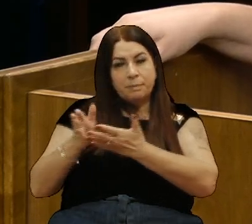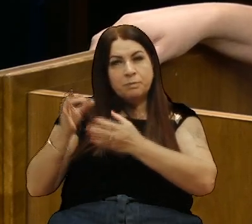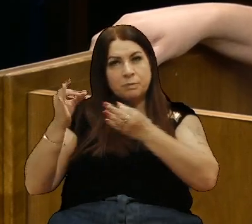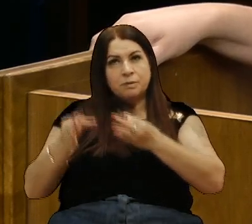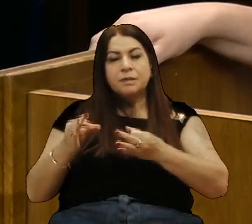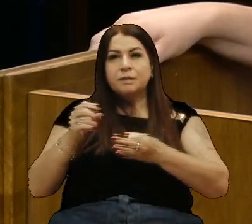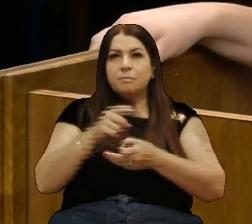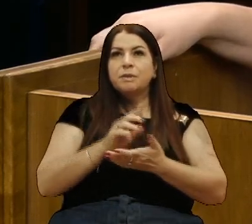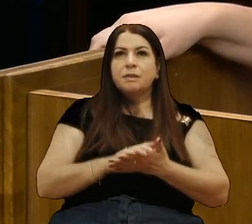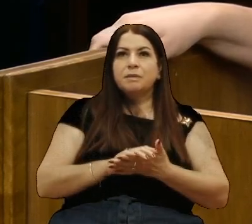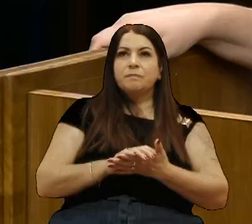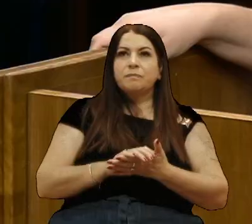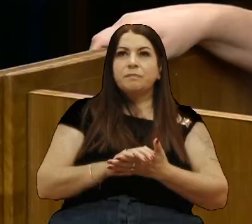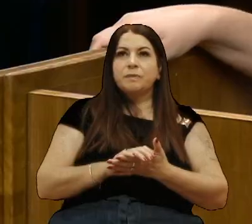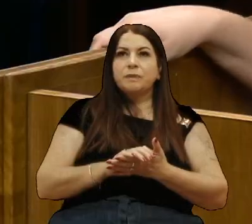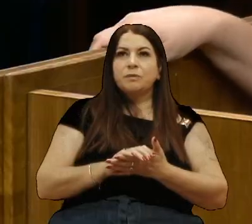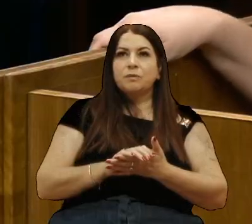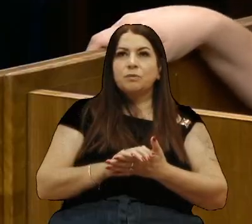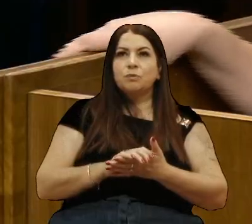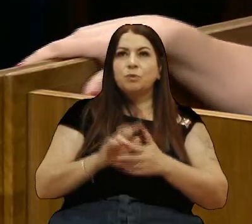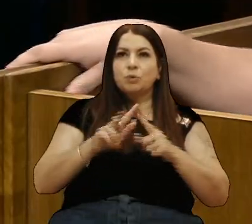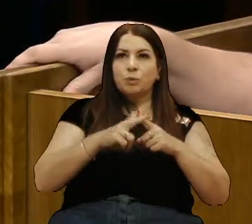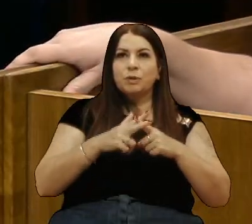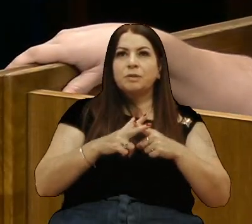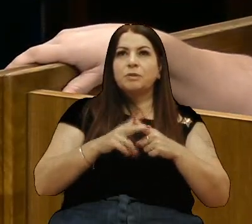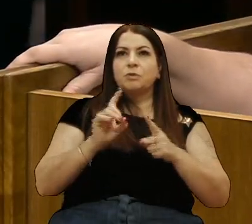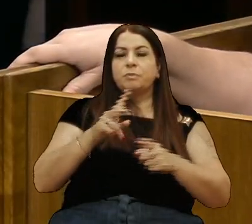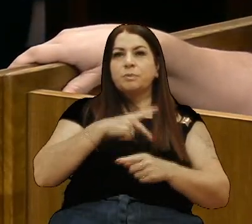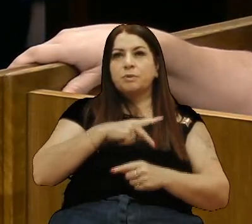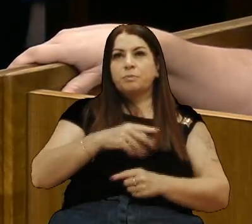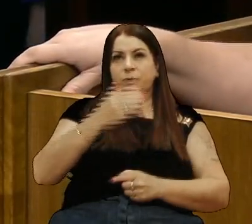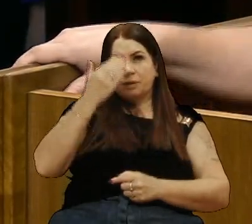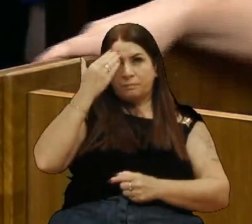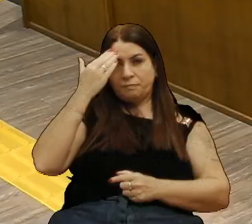para que isso tenha as suas correções. Era isso, senhor